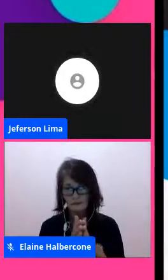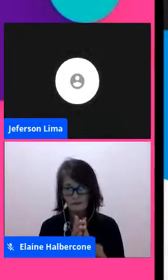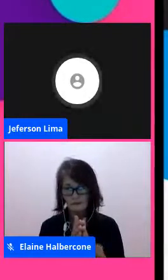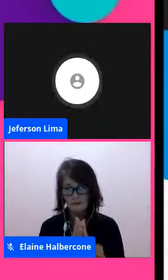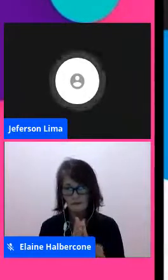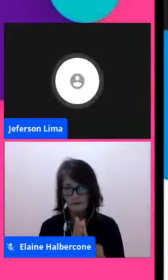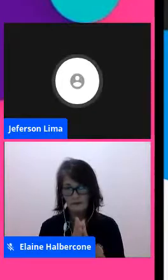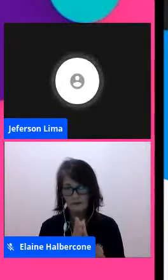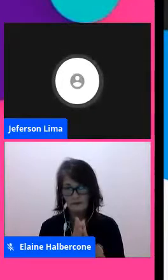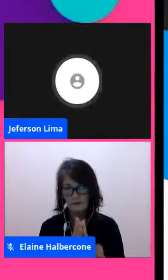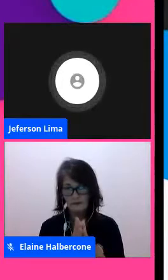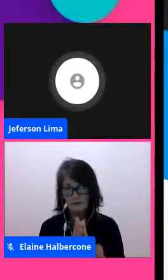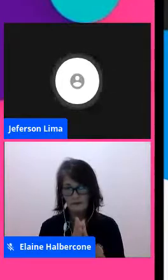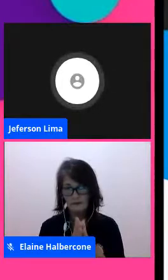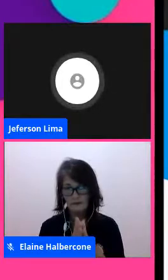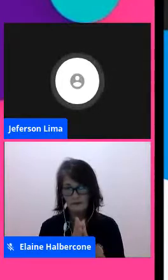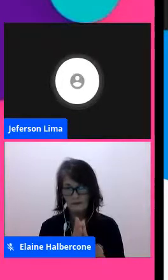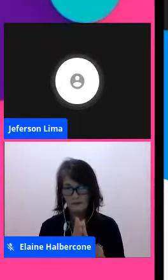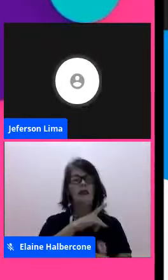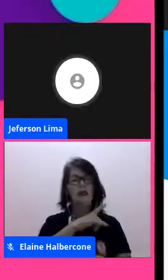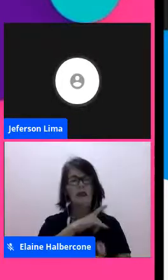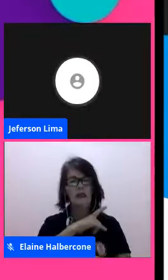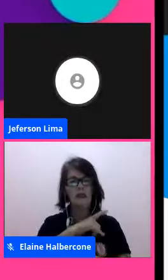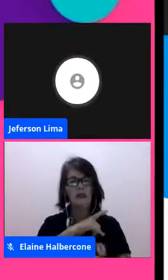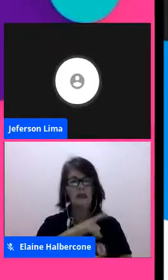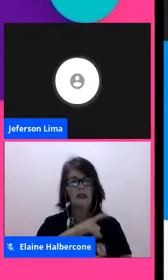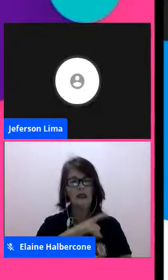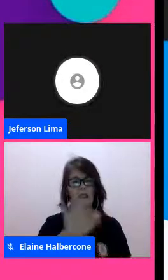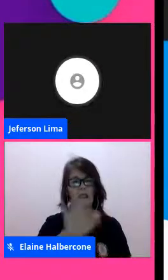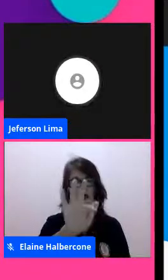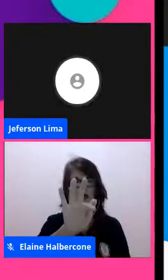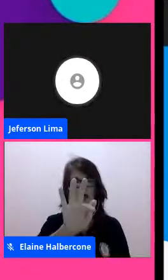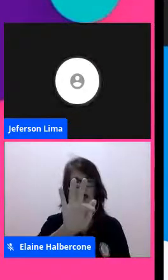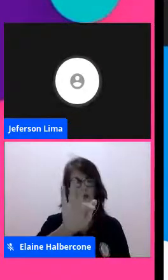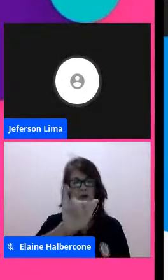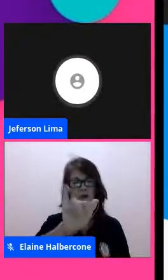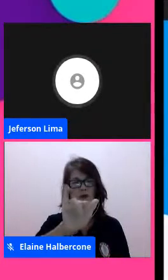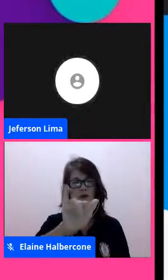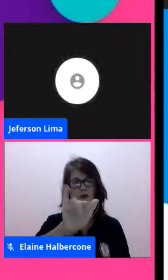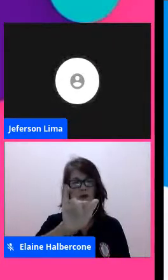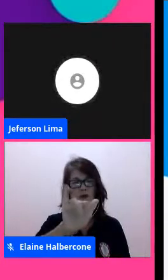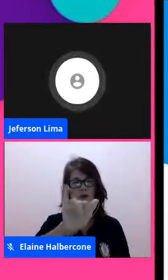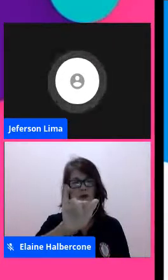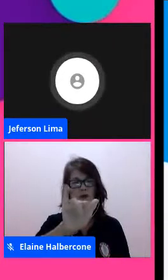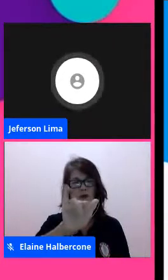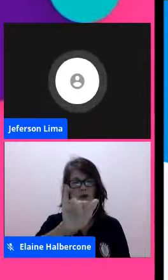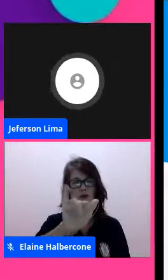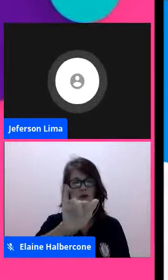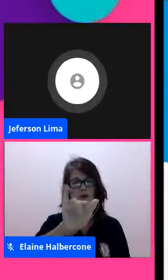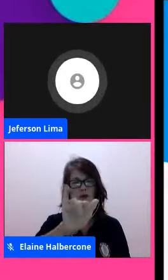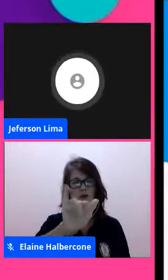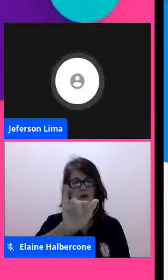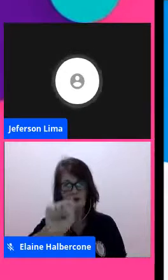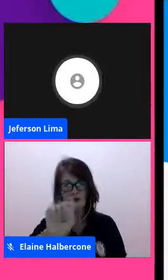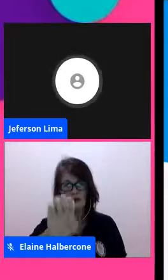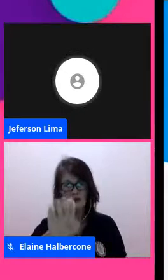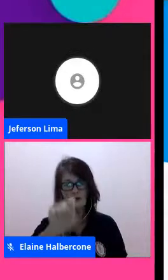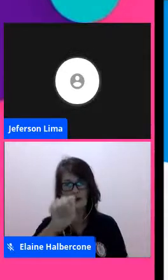Certo. Então, prontinho. A gente tem aqui, né, a tela do nosso Firebase. Deixa eu dar um pouquinho de zoom aqui para todo mundo conseguir ver, né? O site do